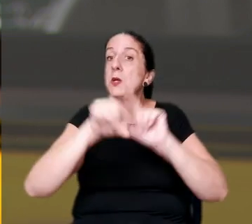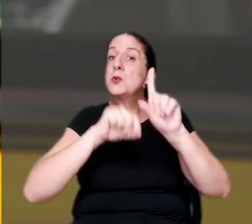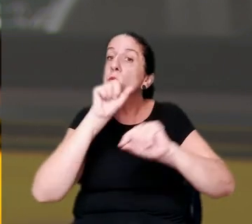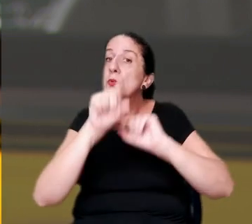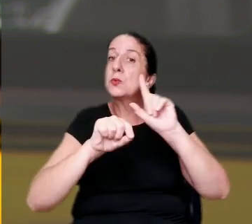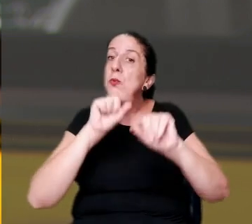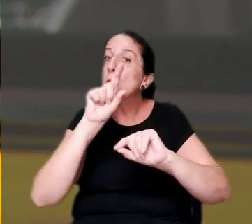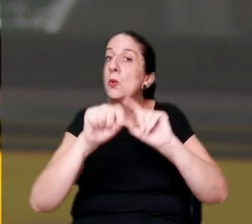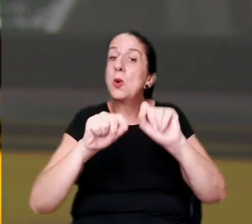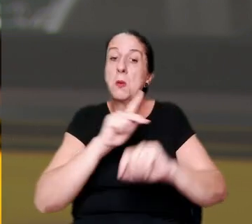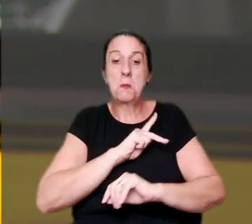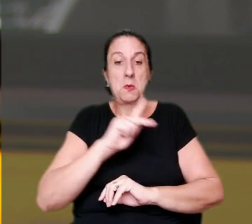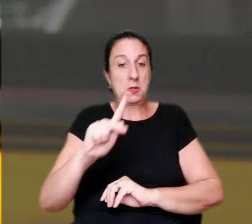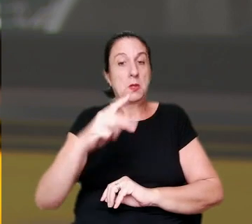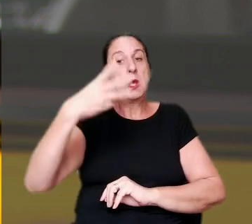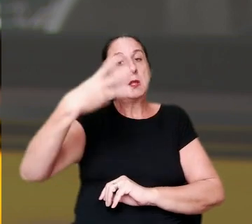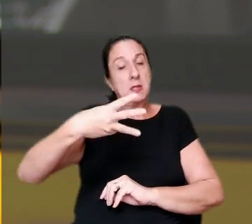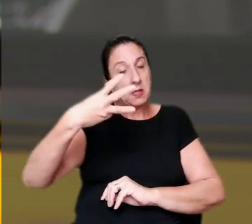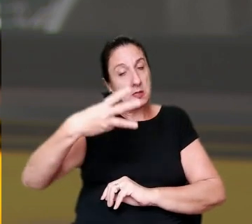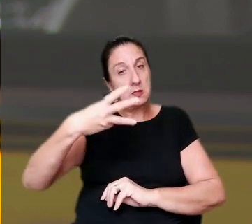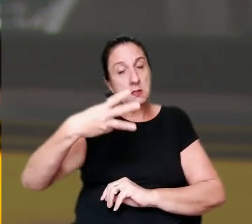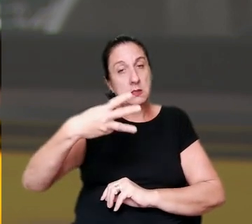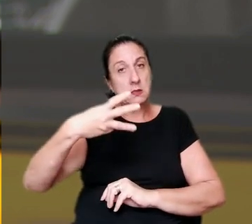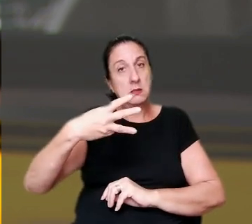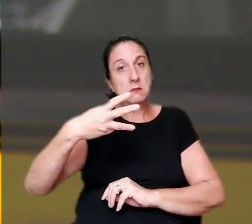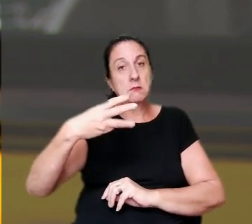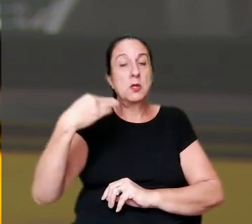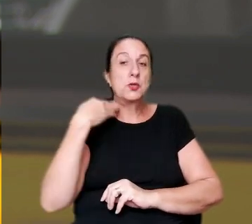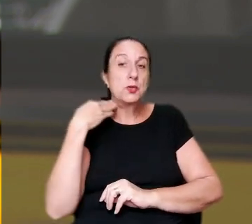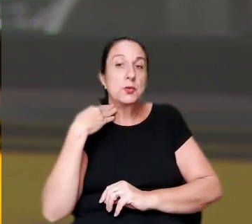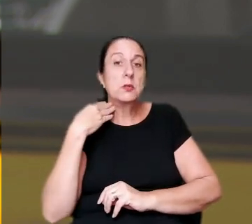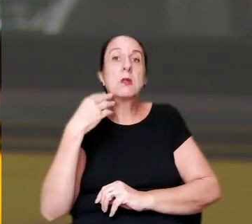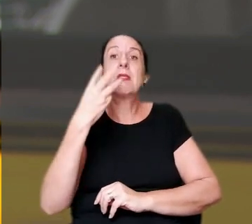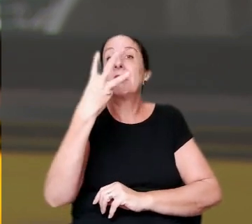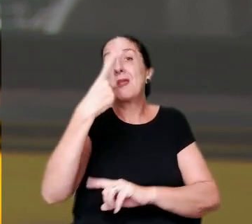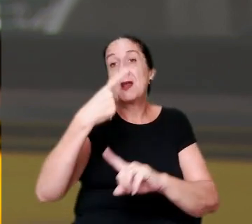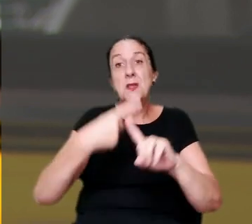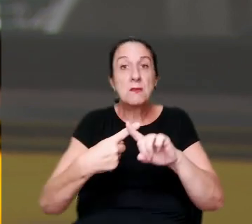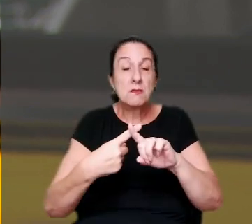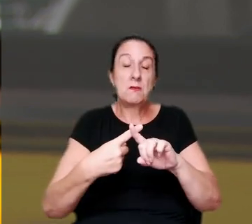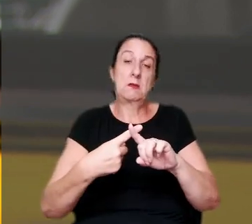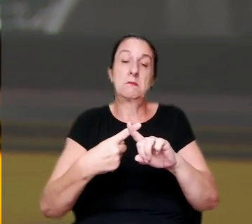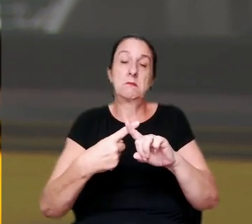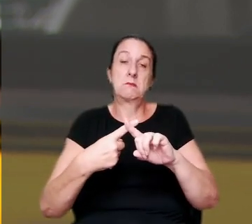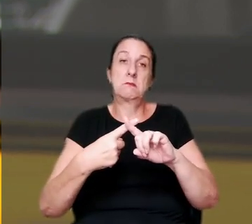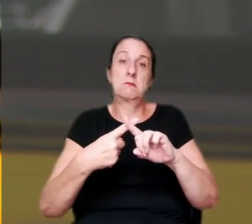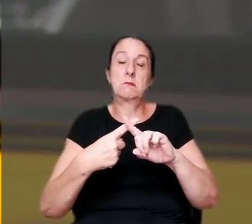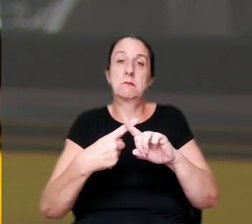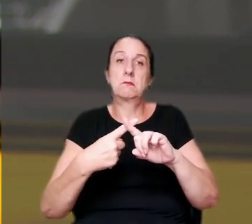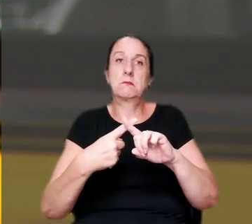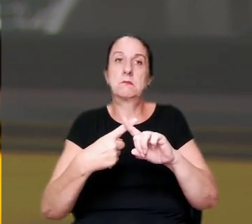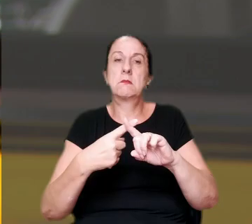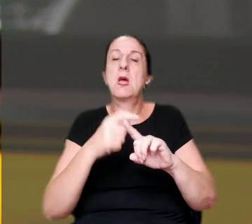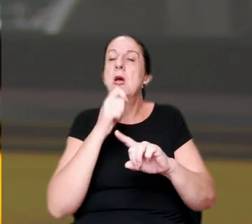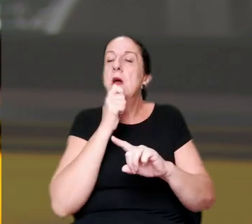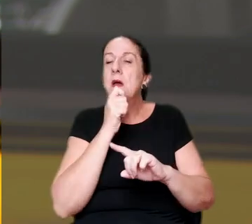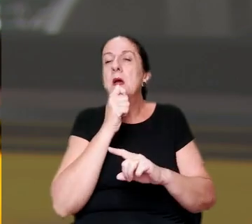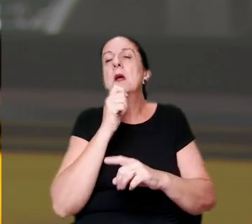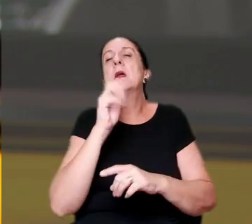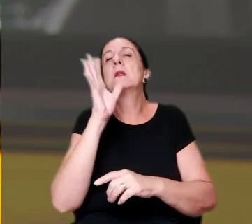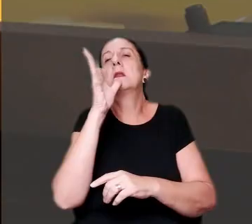obrigava a escolha pelo presidente do juiz que fosse indicado pela terceira vez